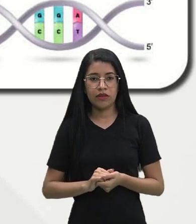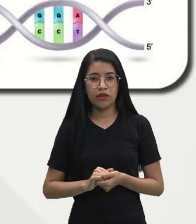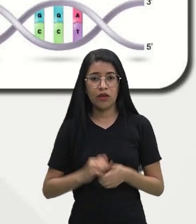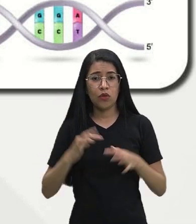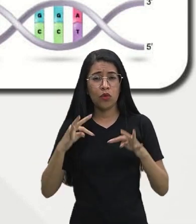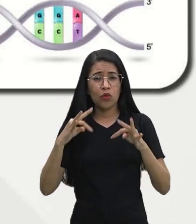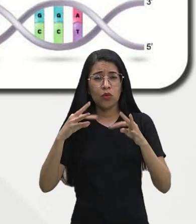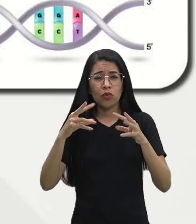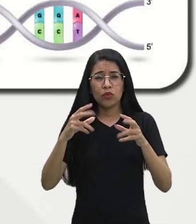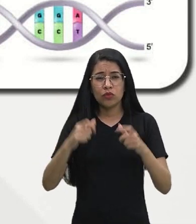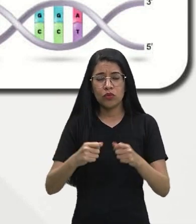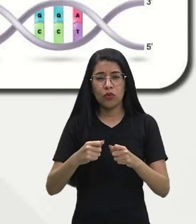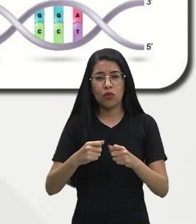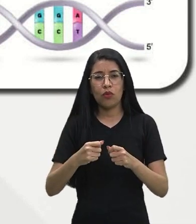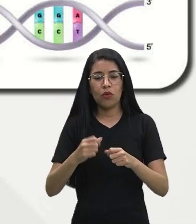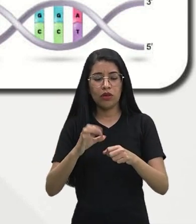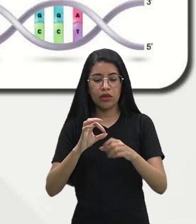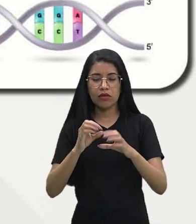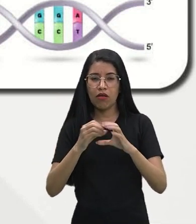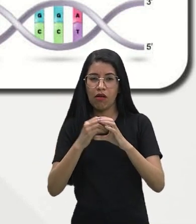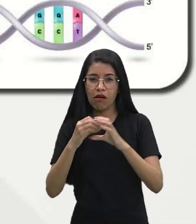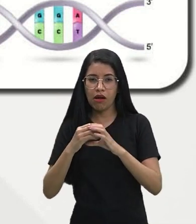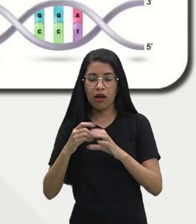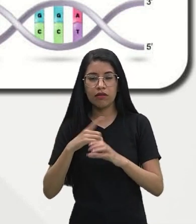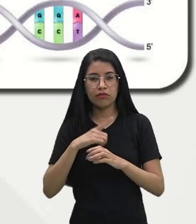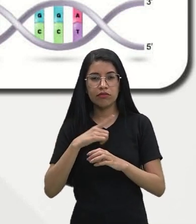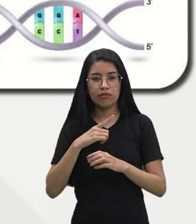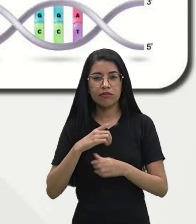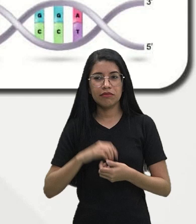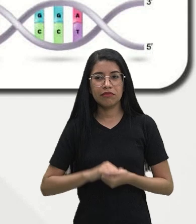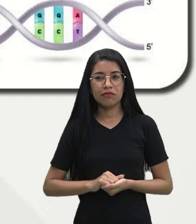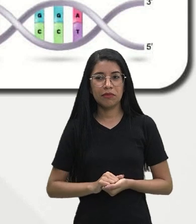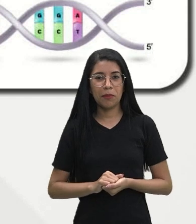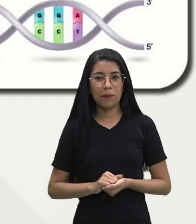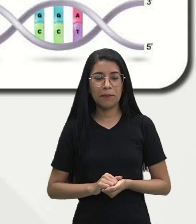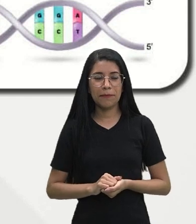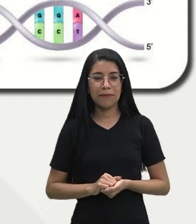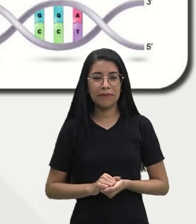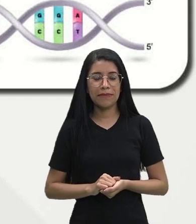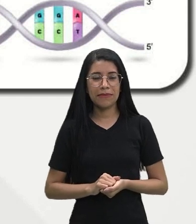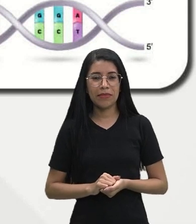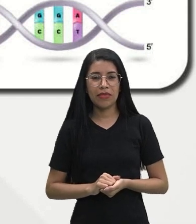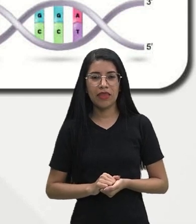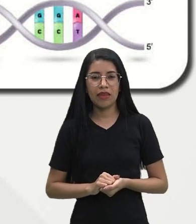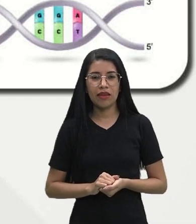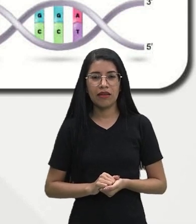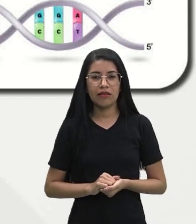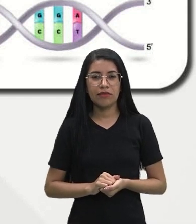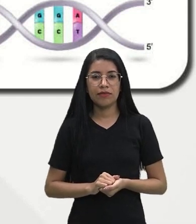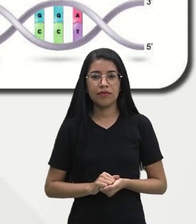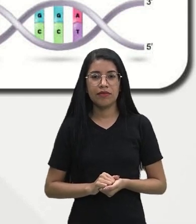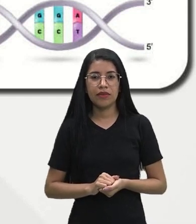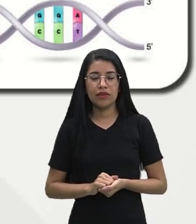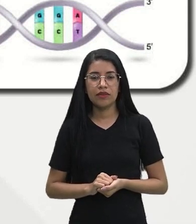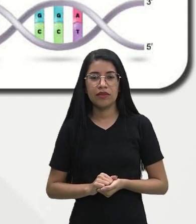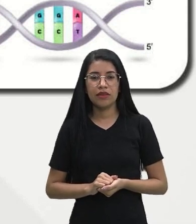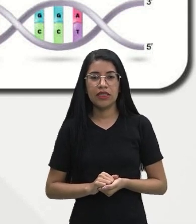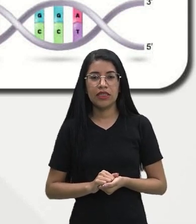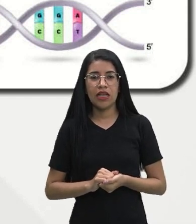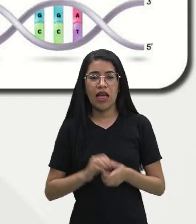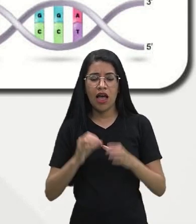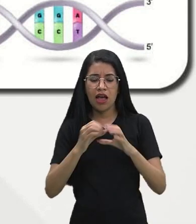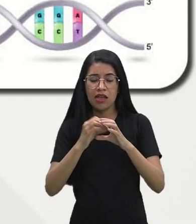nós, todas as nossas células são formadas por... Todas as nossas células têm o nosso